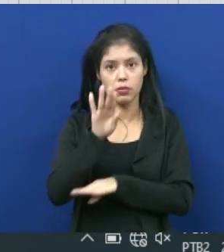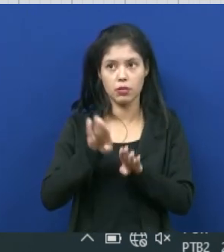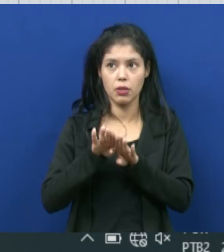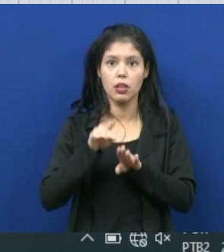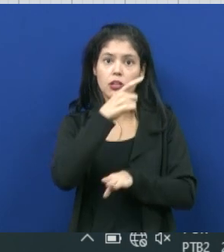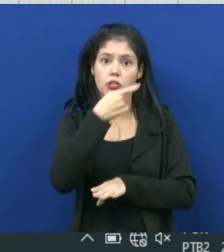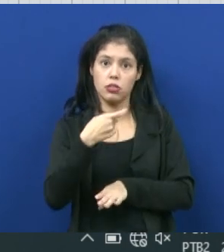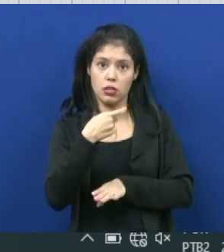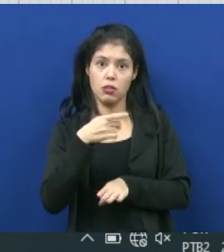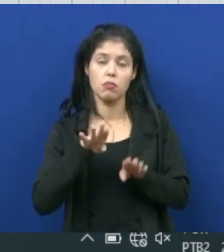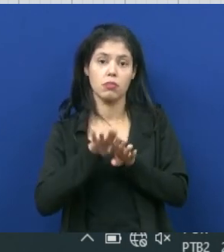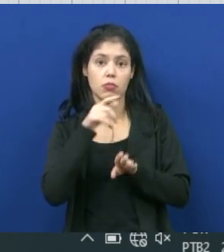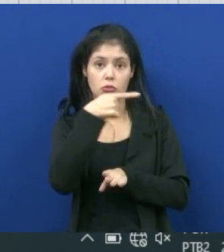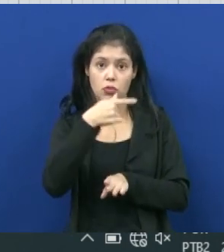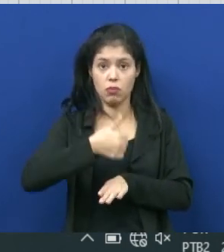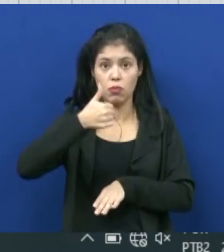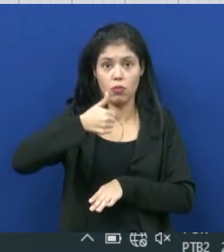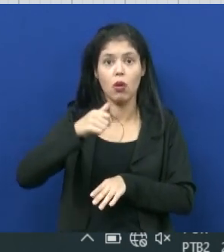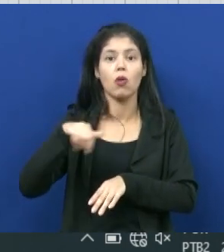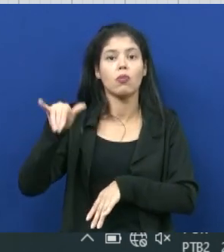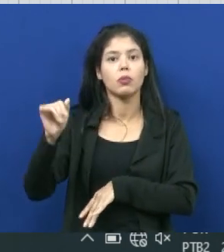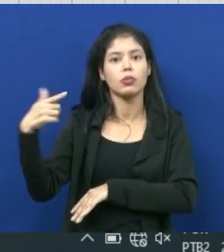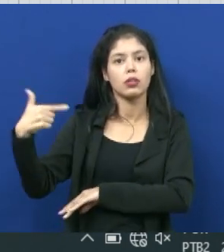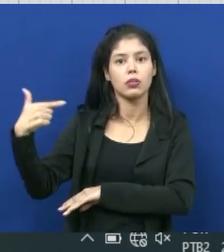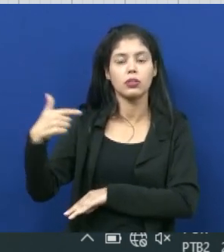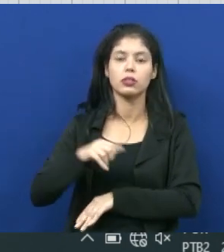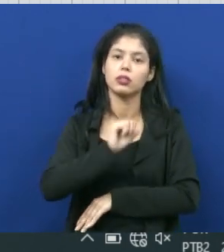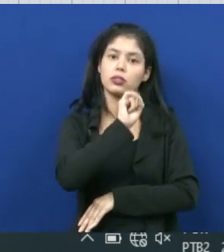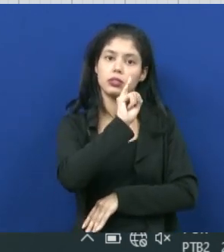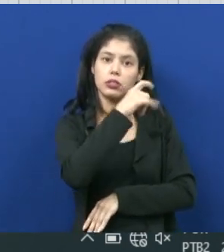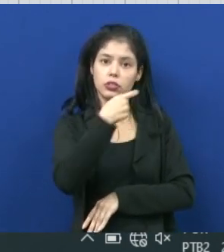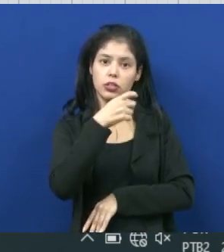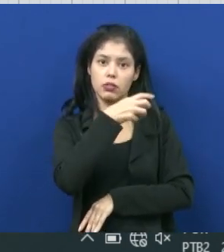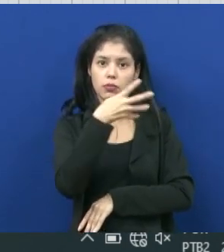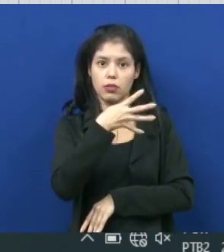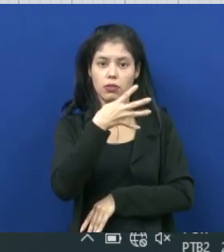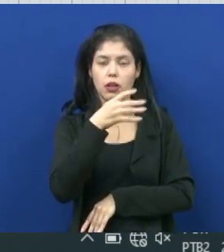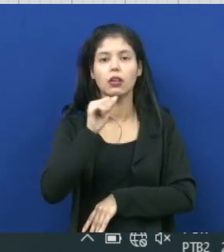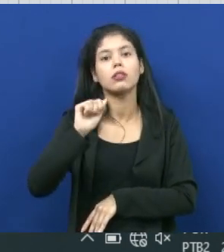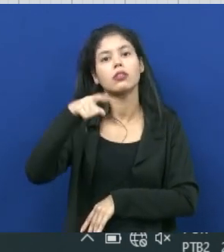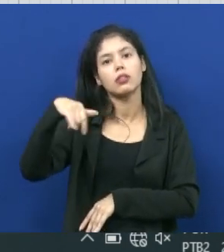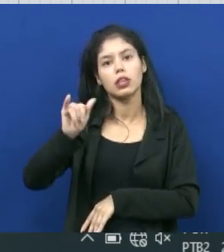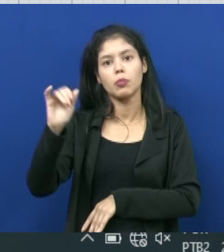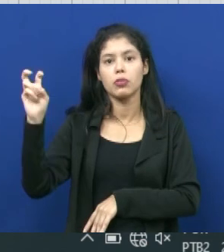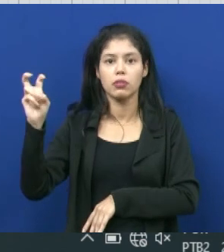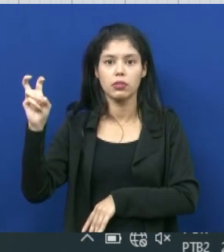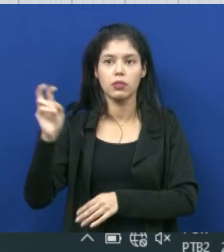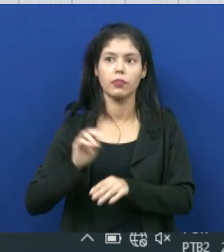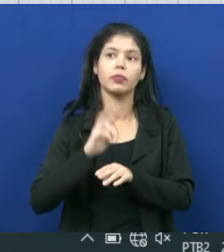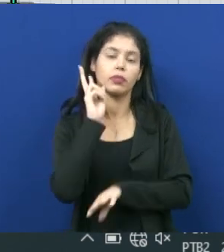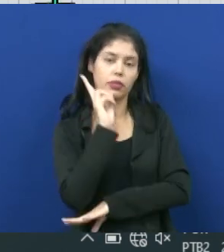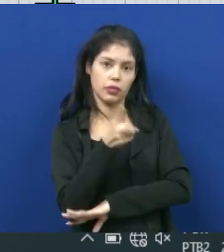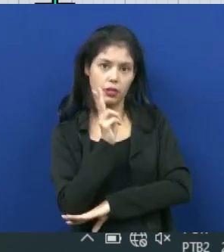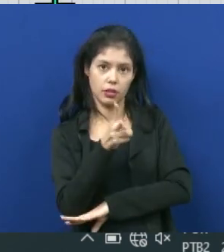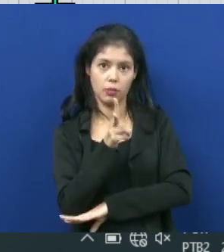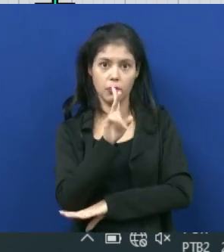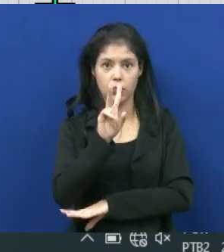y será 2. Se x for 4, o y será 5. Então, quando